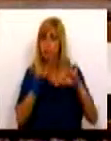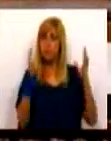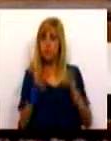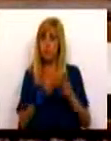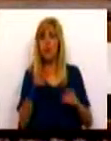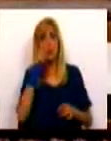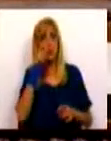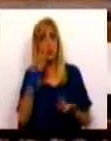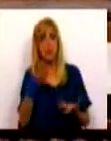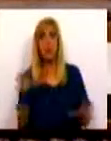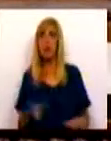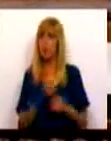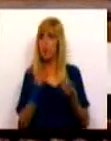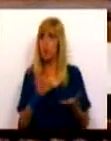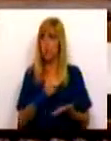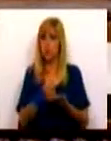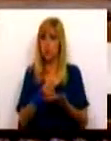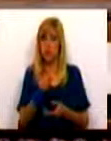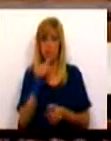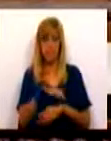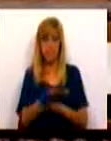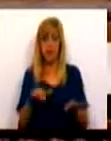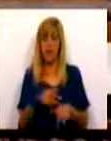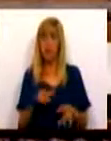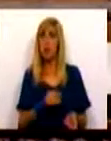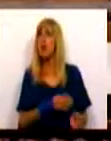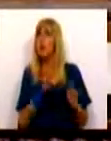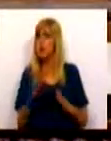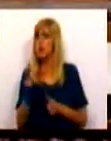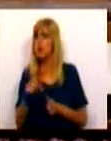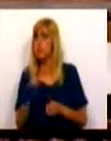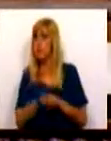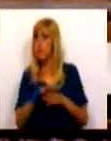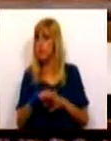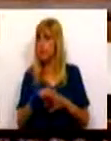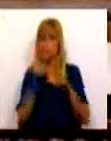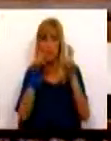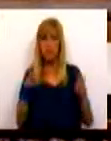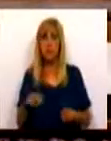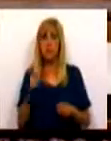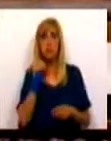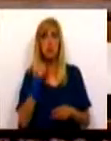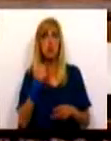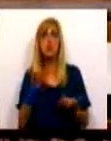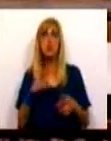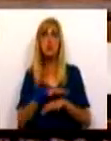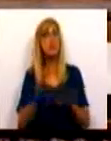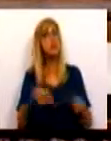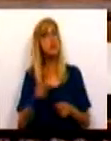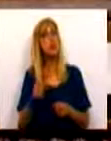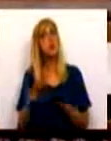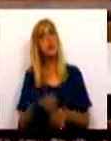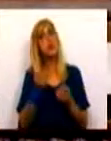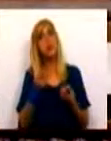de segurança, salvamento e assistência nas praias, quer na formação e certificação dos cursos nadadores-salvadores,